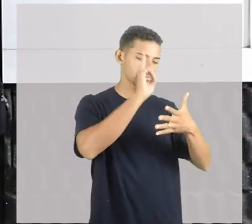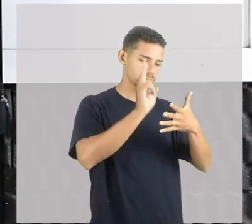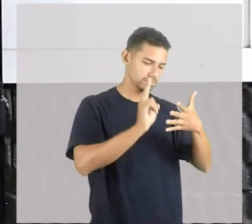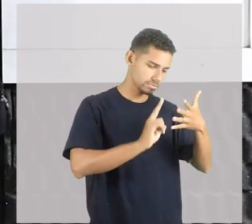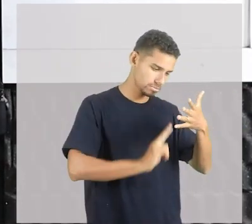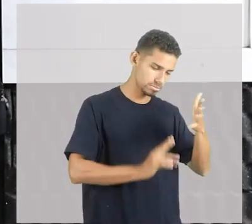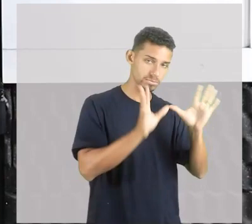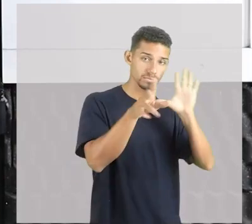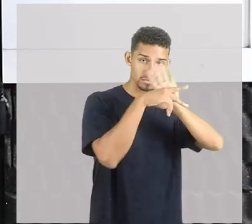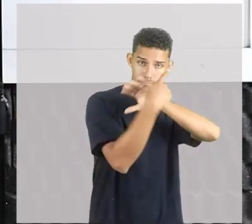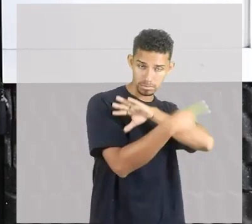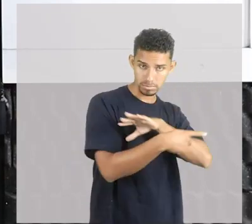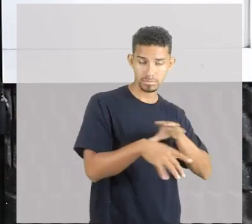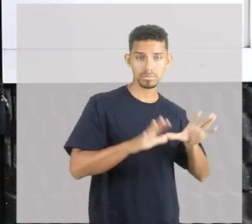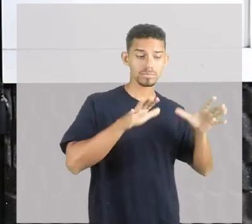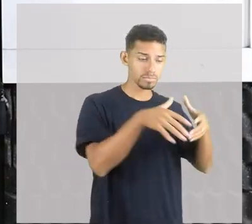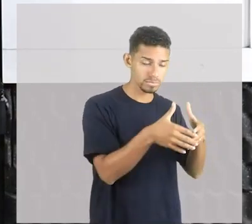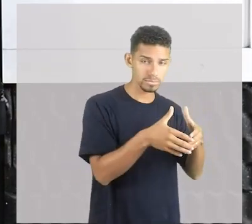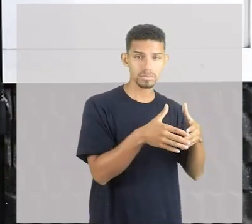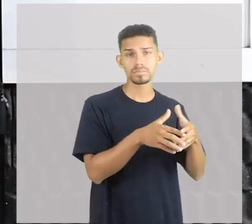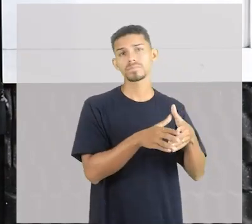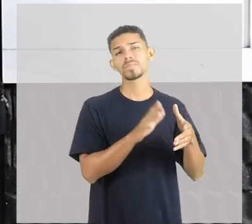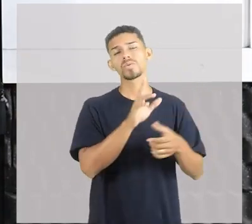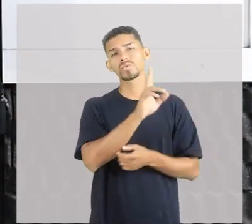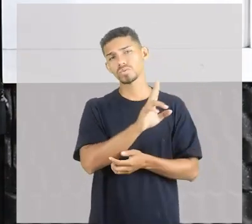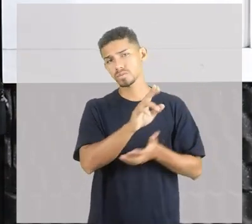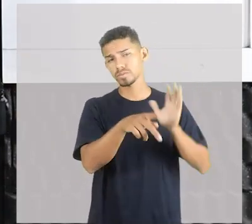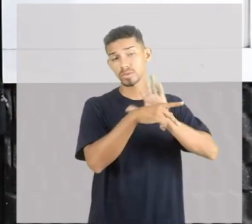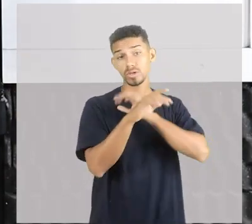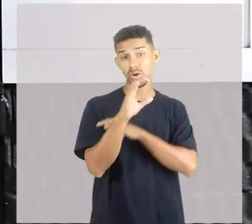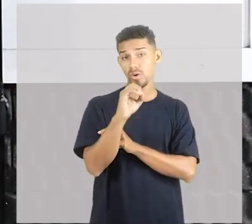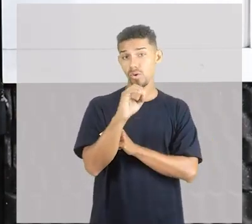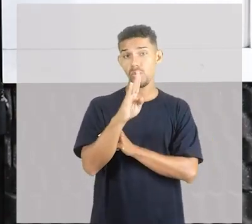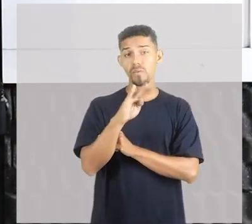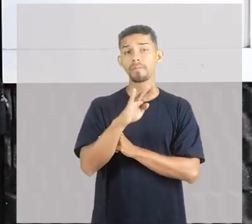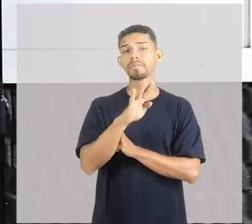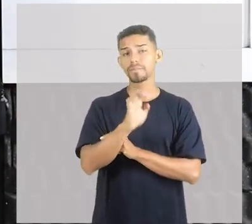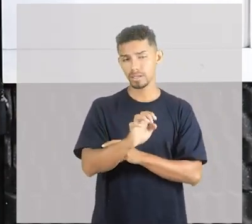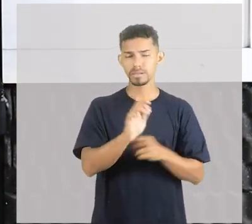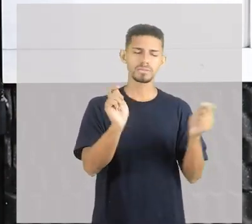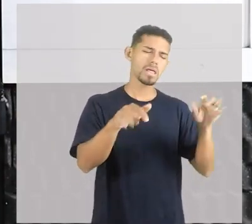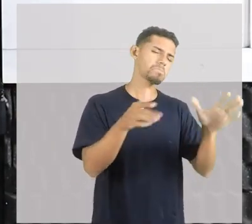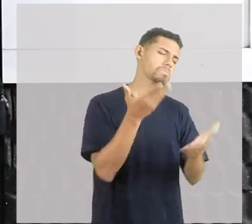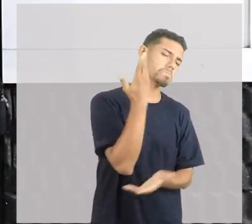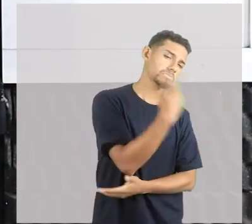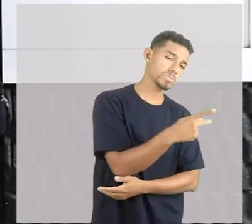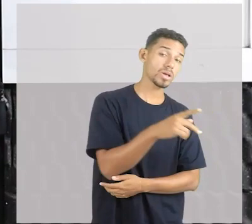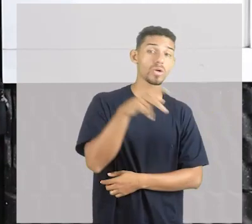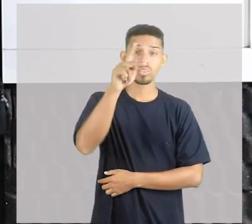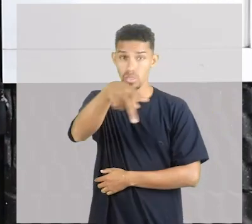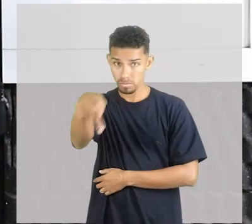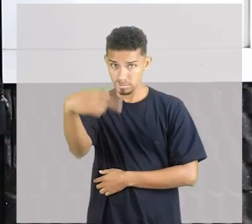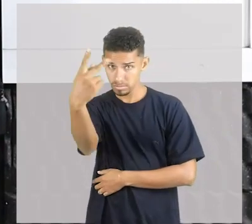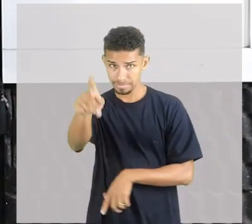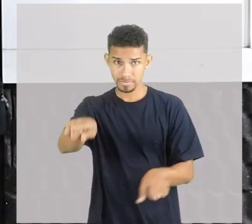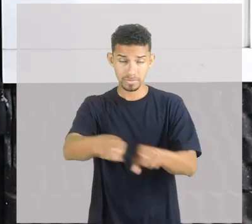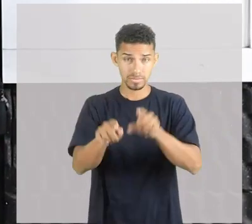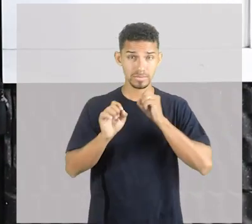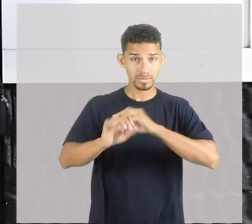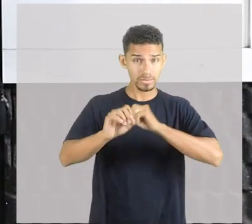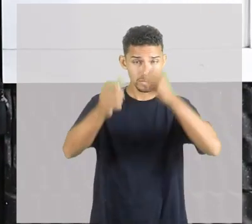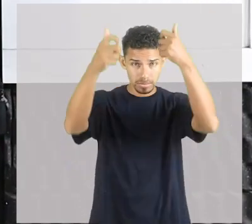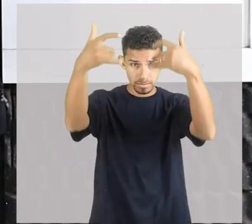nomenclatura IUPAC, tem a nomenclatura usual, tem a nomenclatura de Kolbe, então. O seu professor, ele vai simplesmente